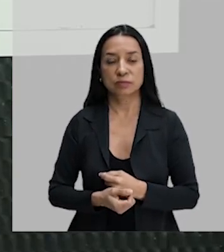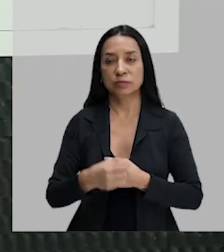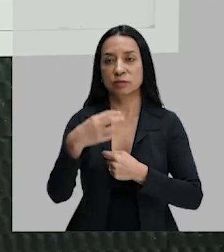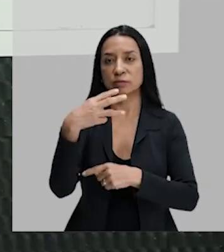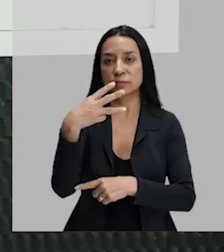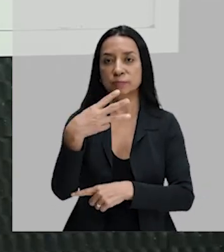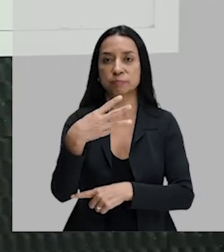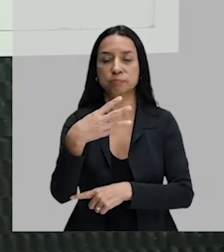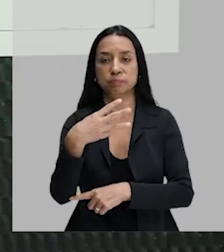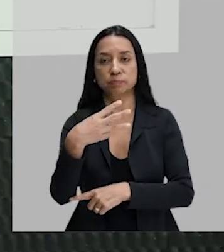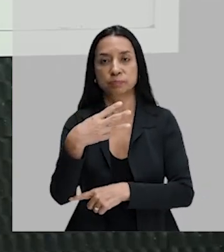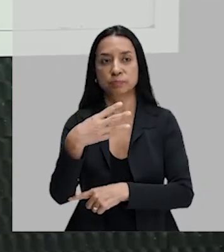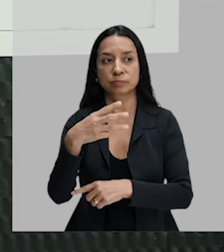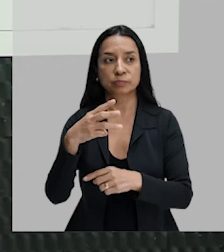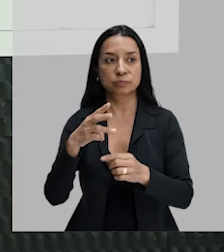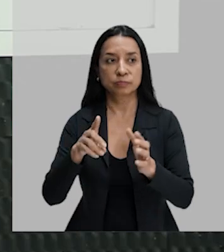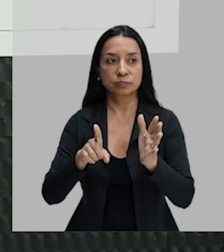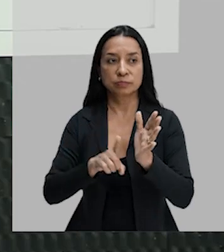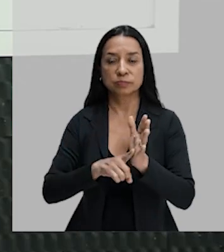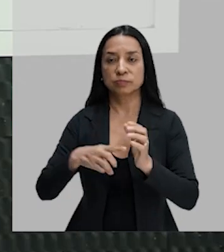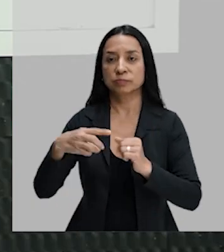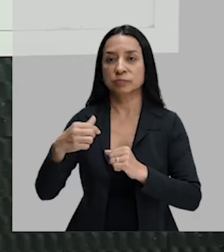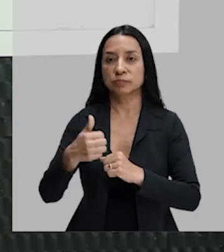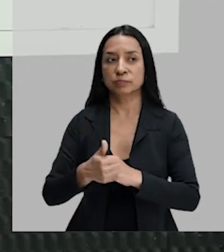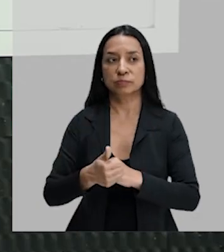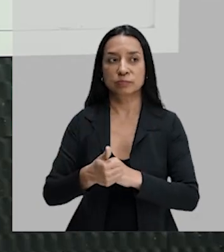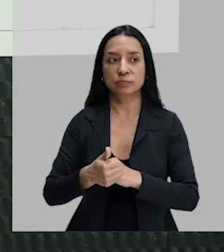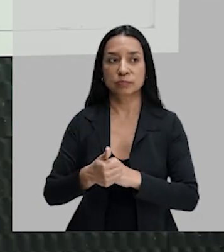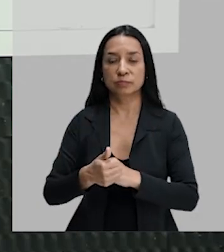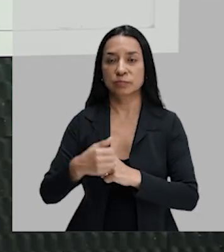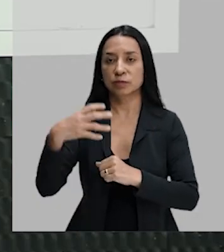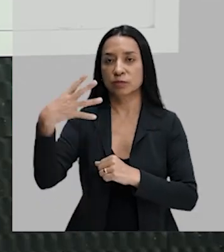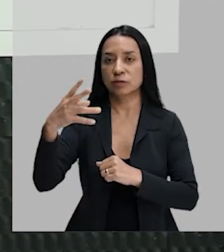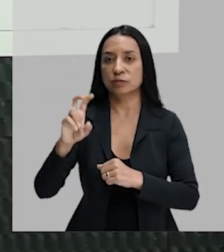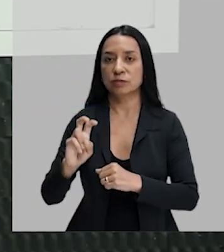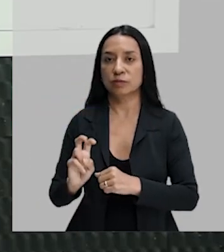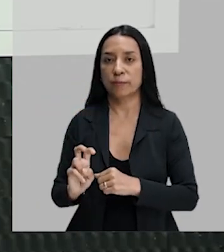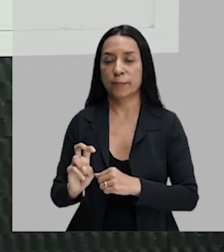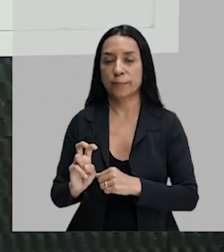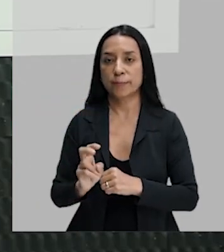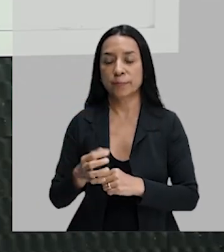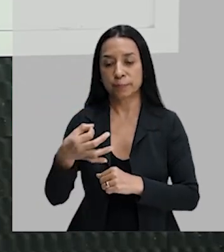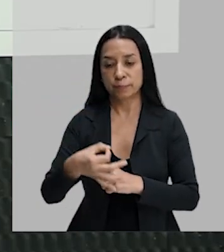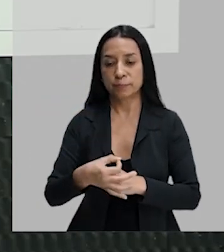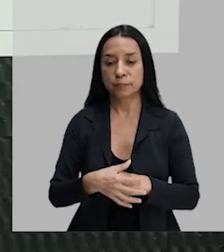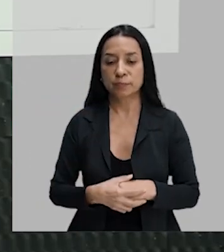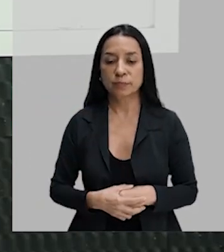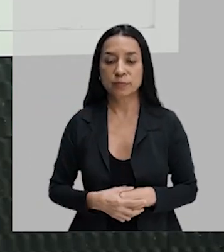três menos um 4 e 5 certo